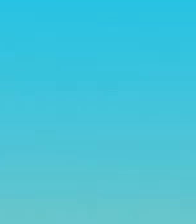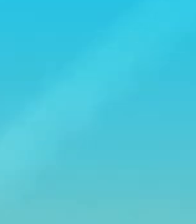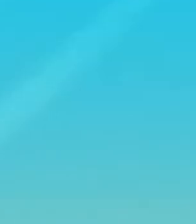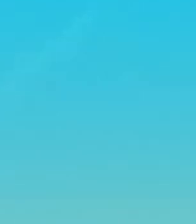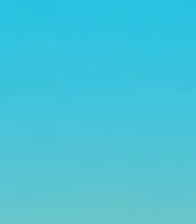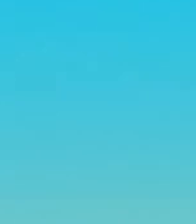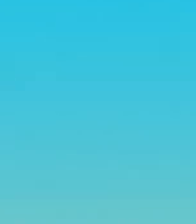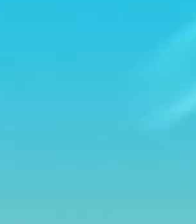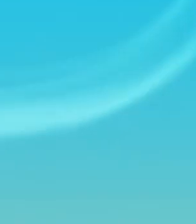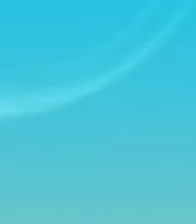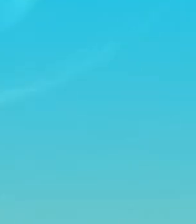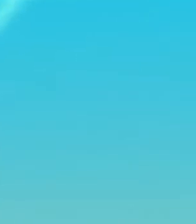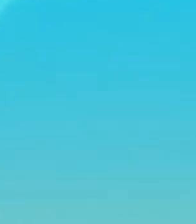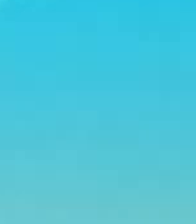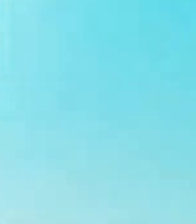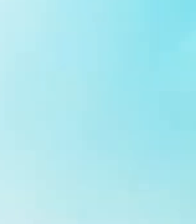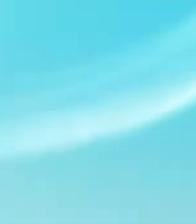Música